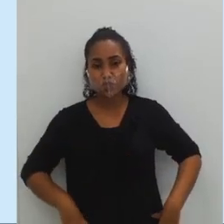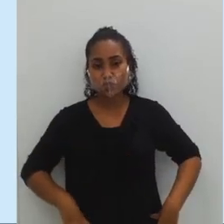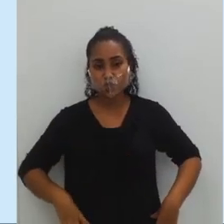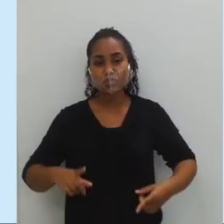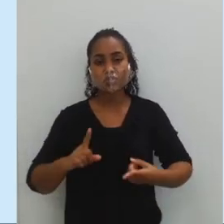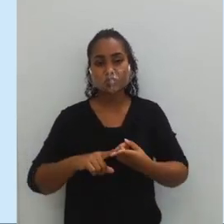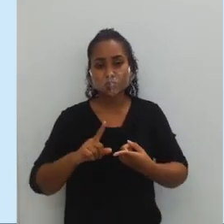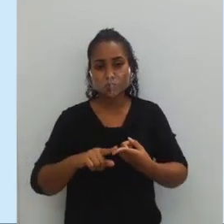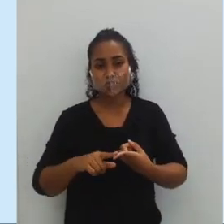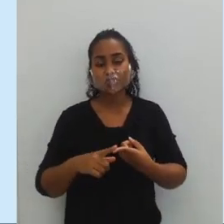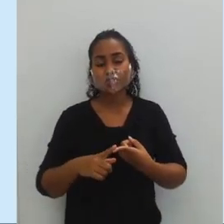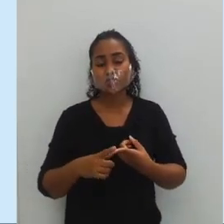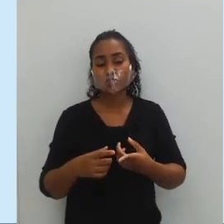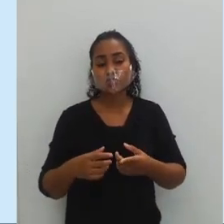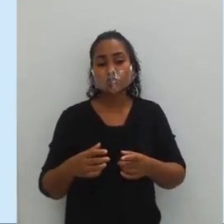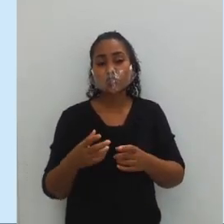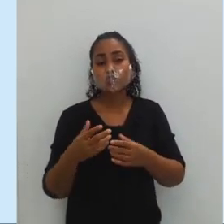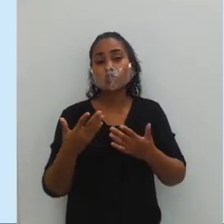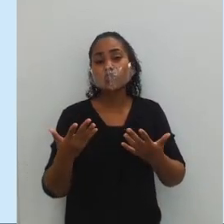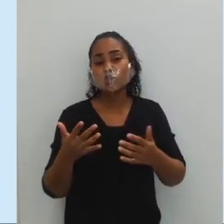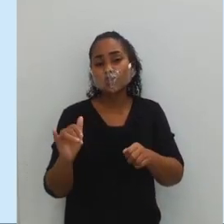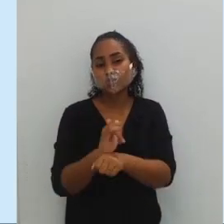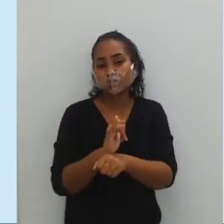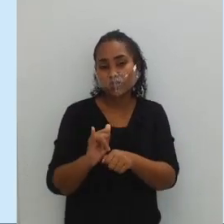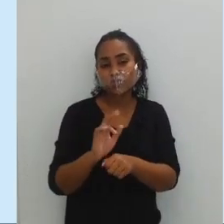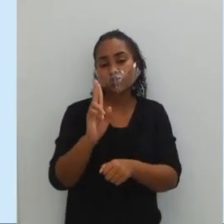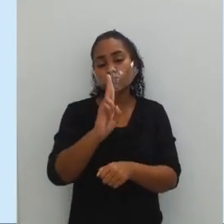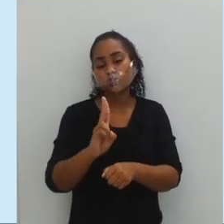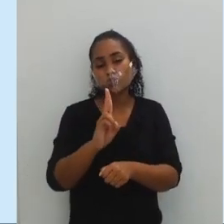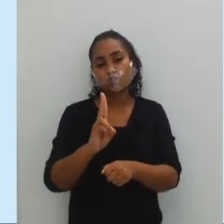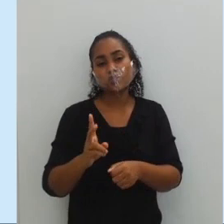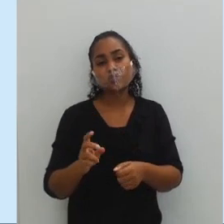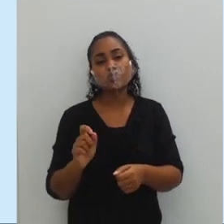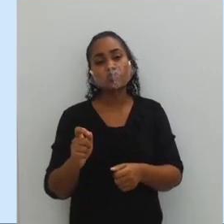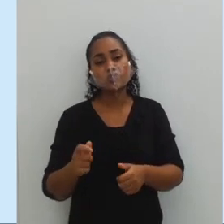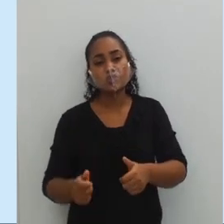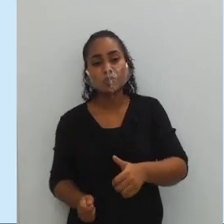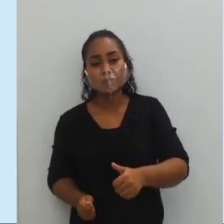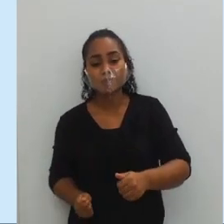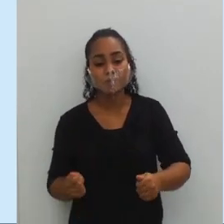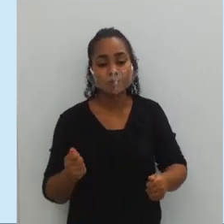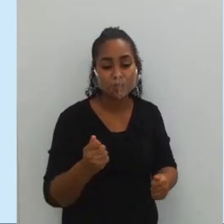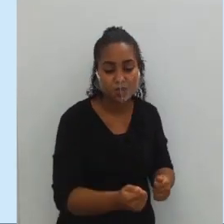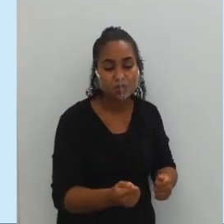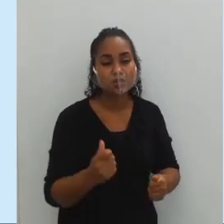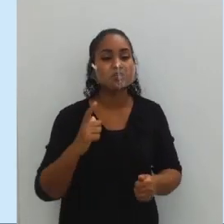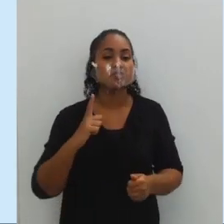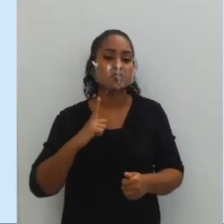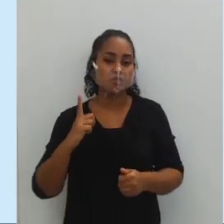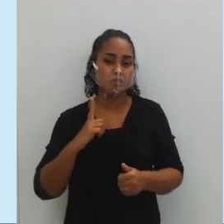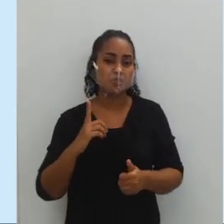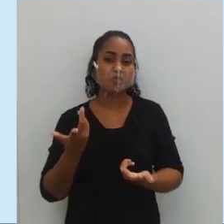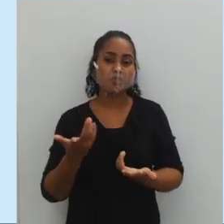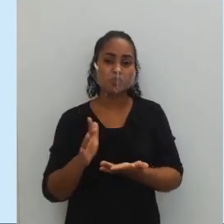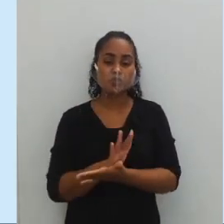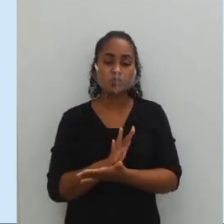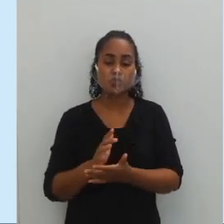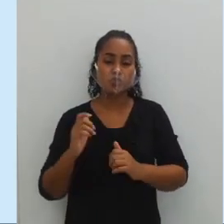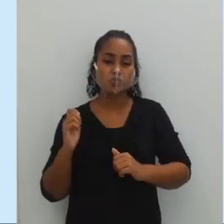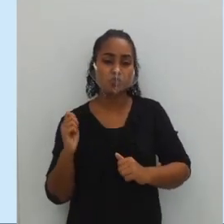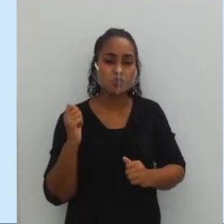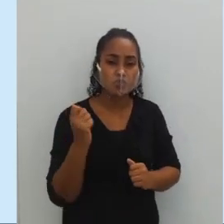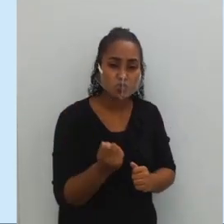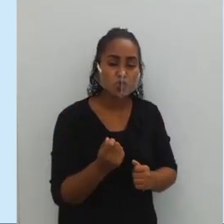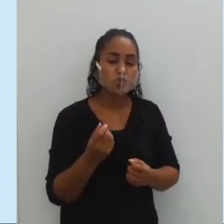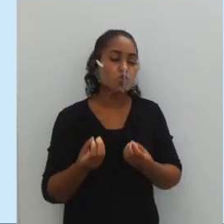quadril, e o passador, qual é a sua ferramenta de uso, que seriam basicamente as mãos, né? Tem outros também, movimentos do